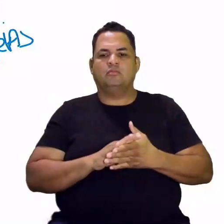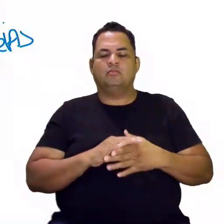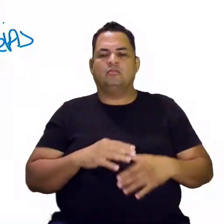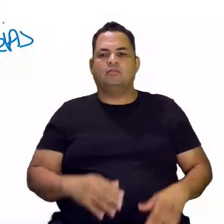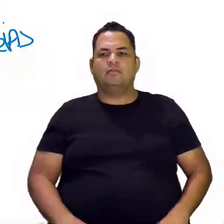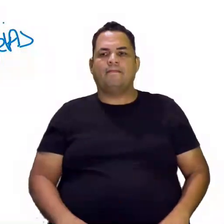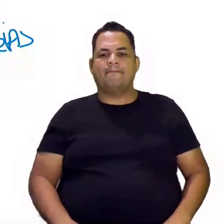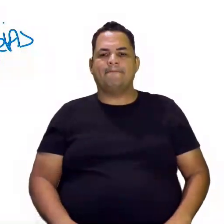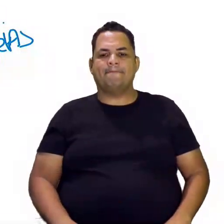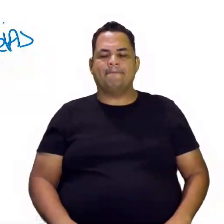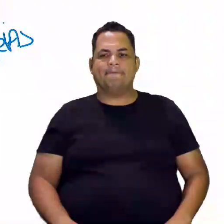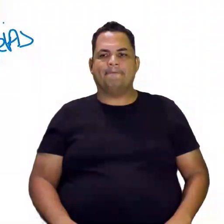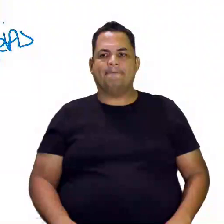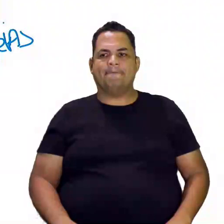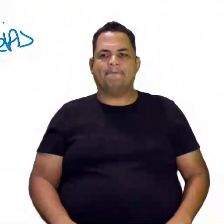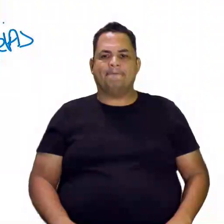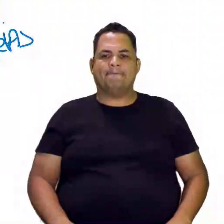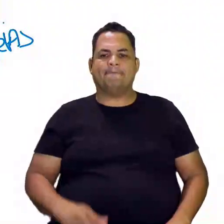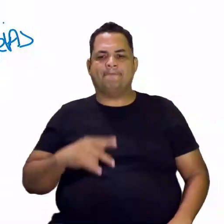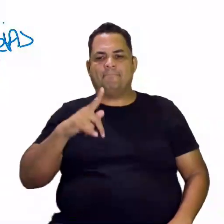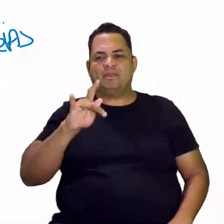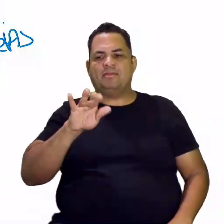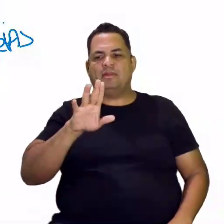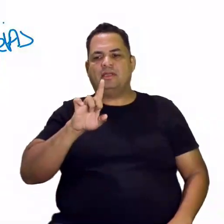parasitas intracelulares